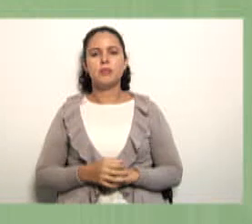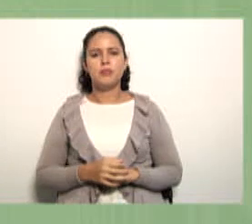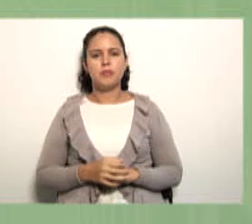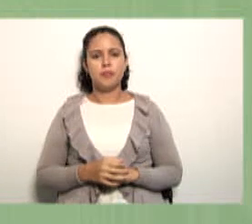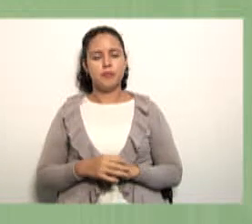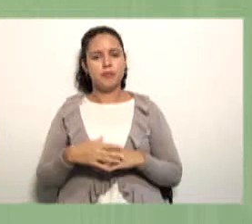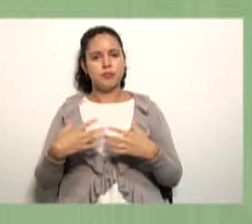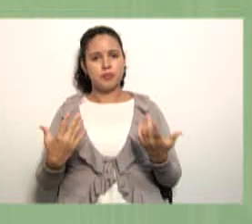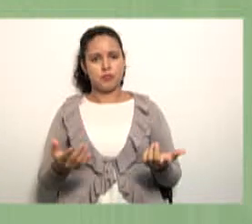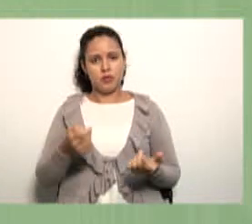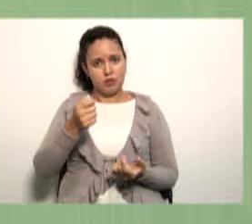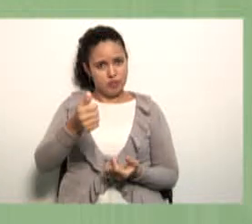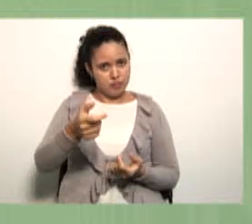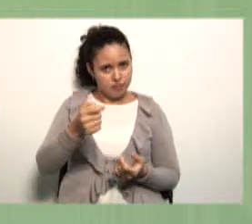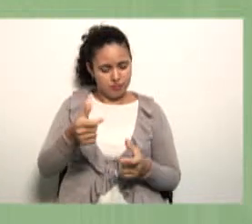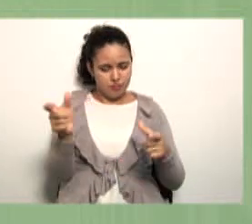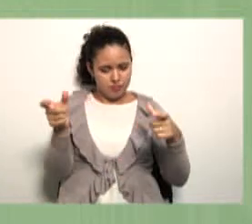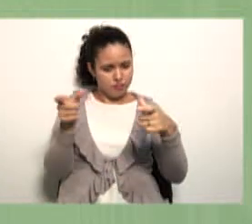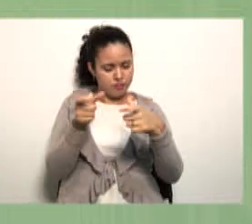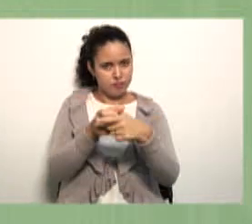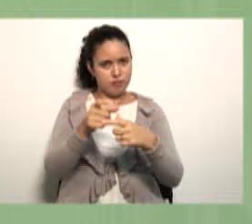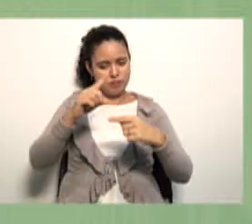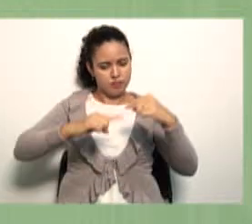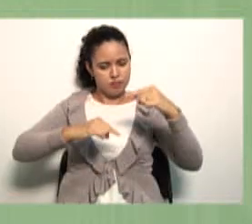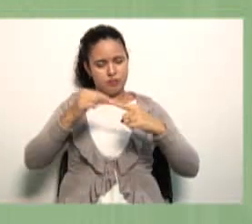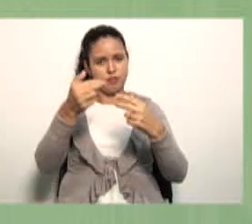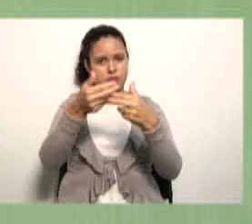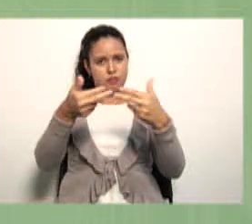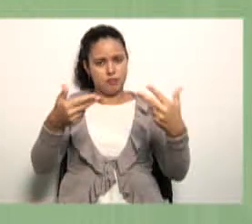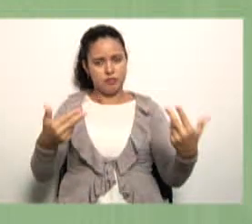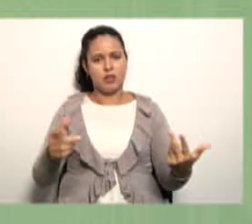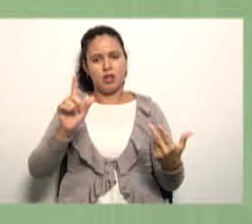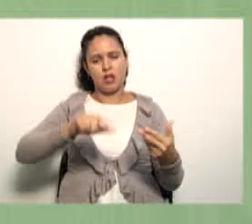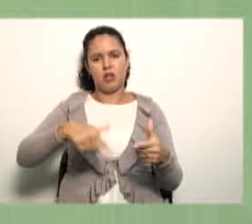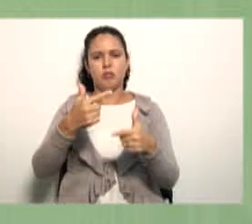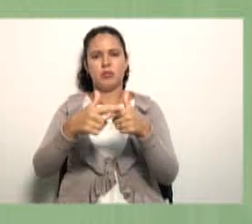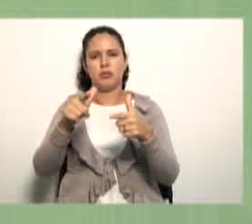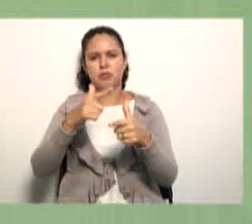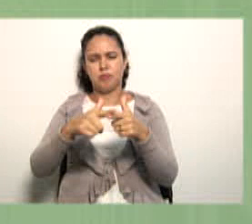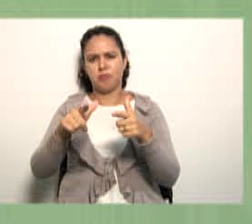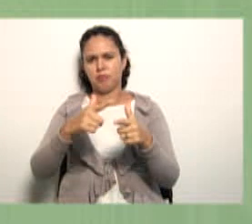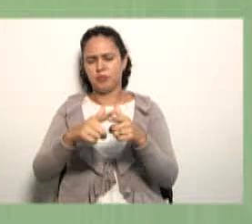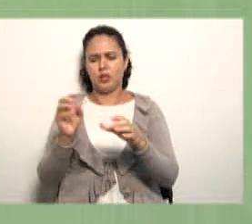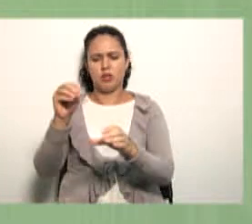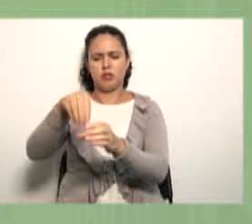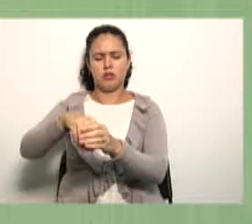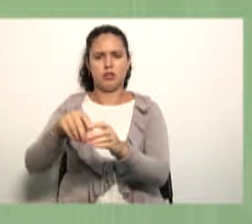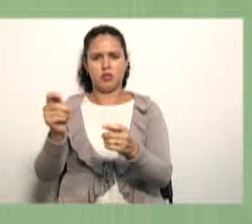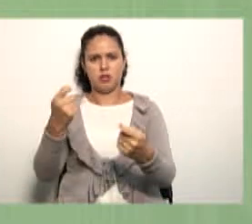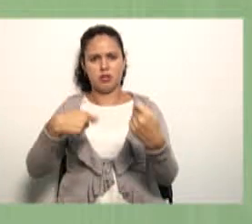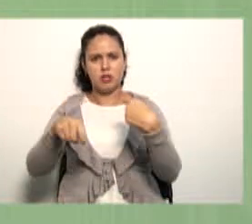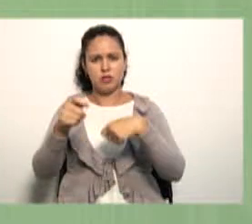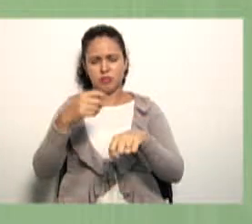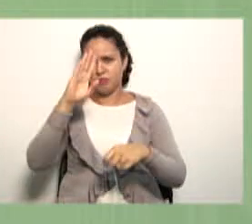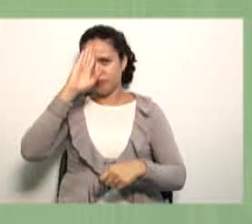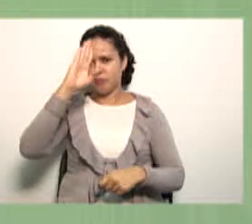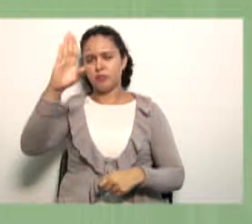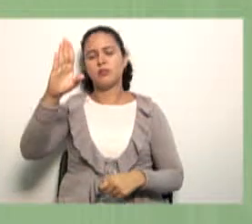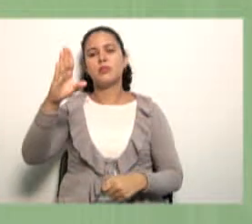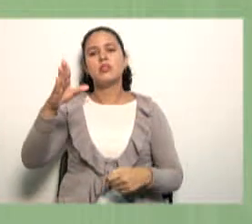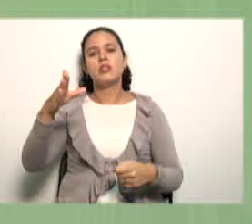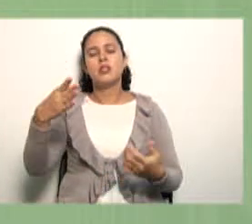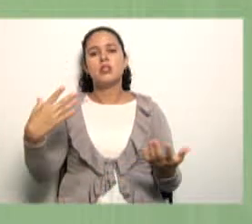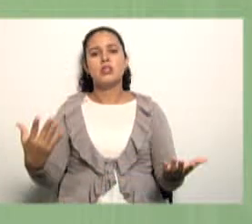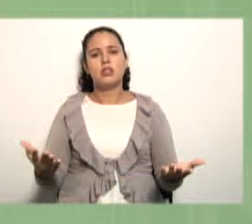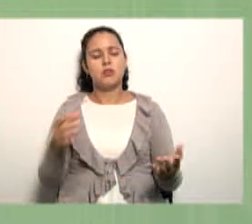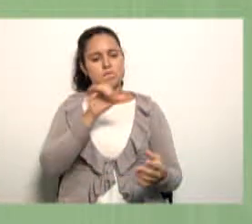A escassez de recursos torna-se, então, o problema econômico fundamental, de modo que